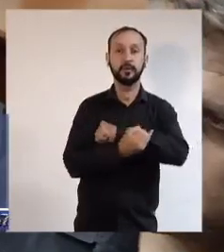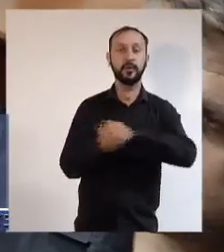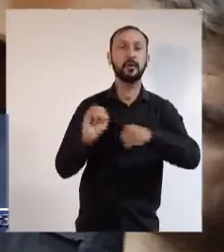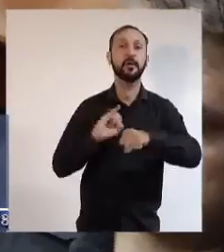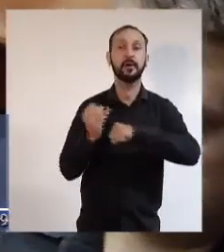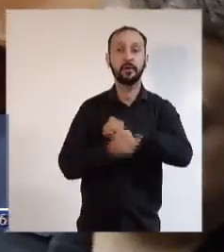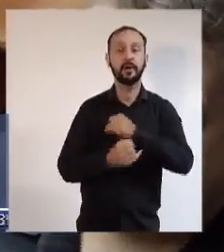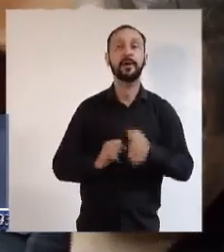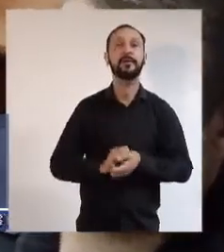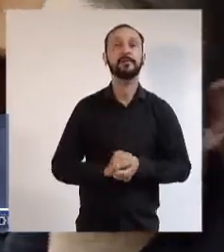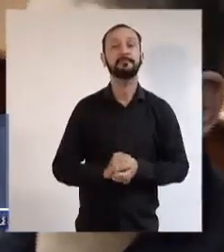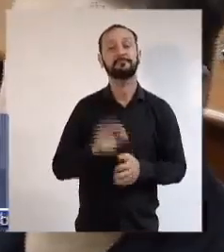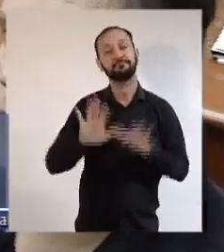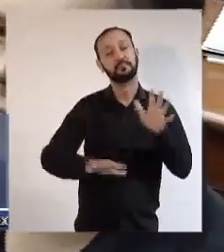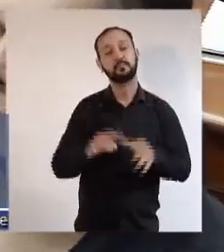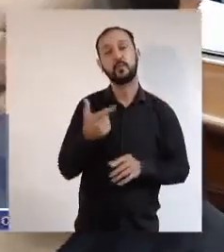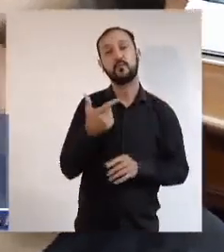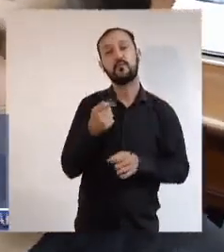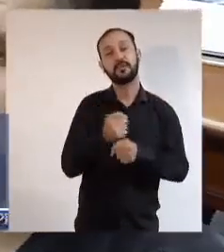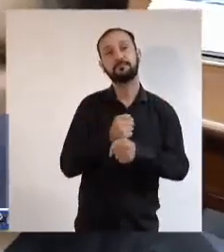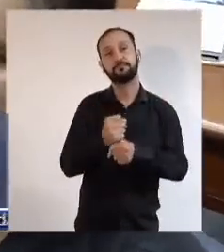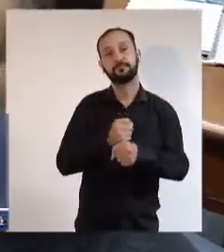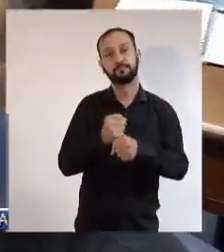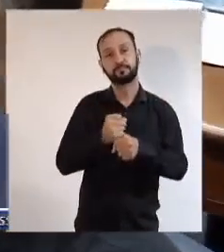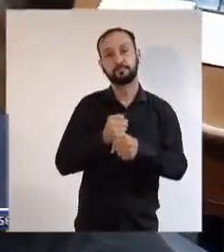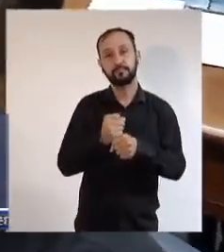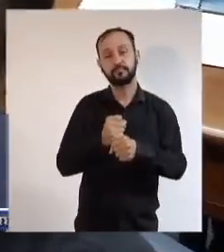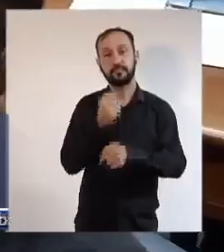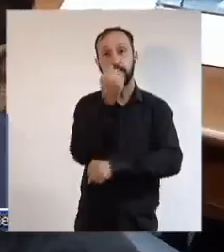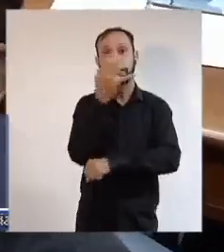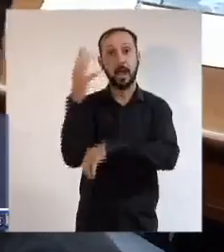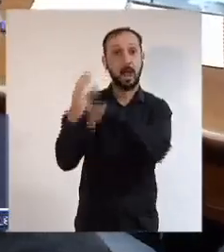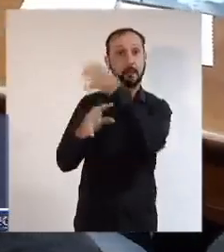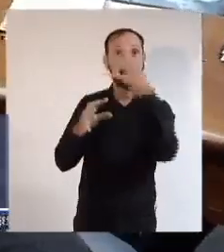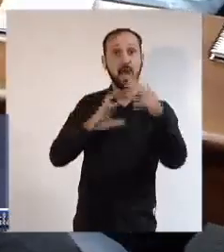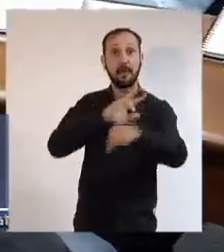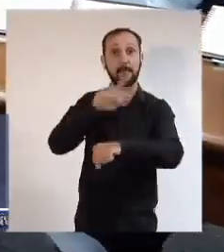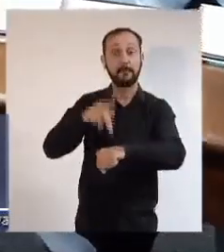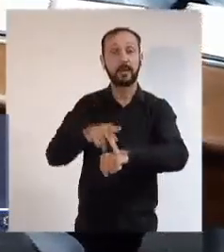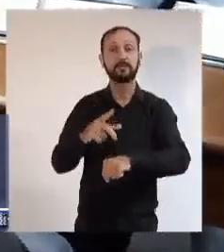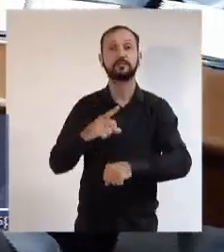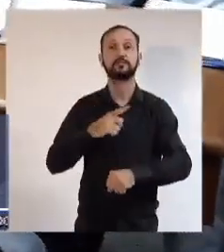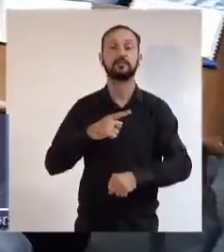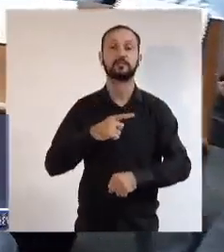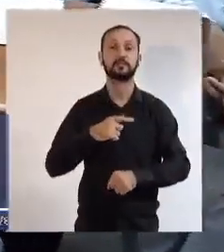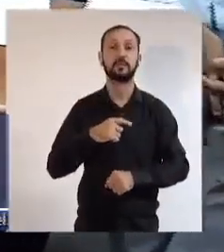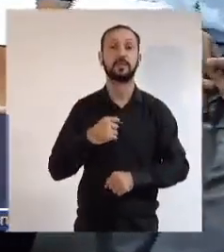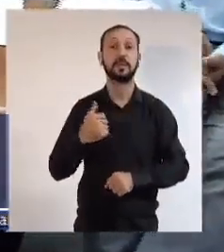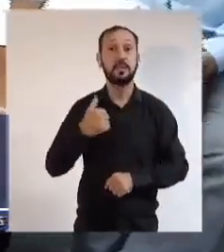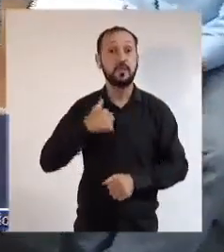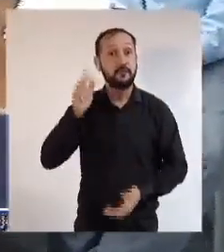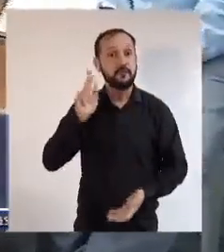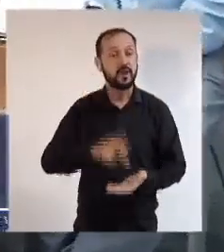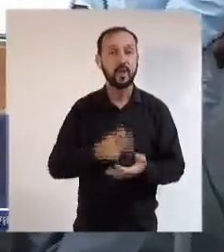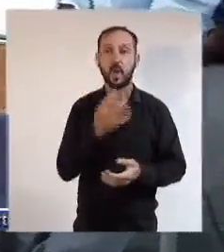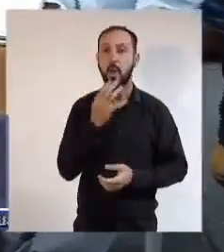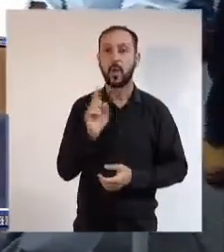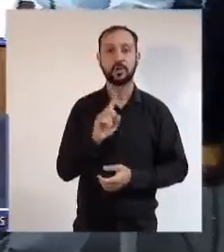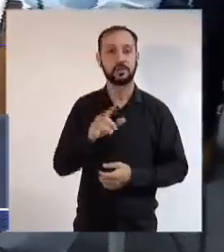e há mais de 20 anos que o parque existe e eu não o conhecia